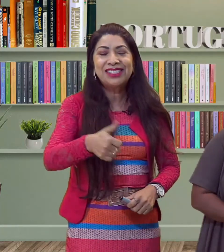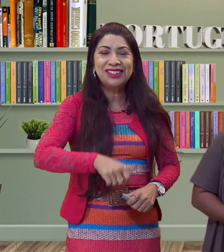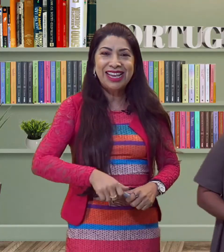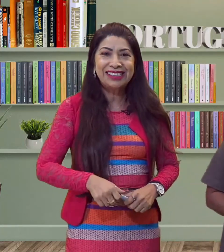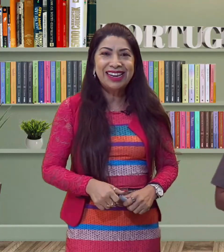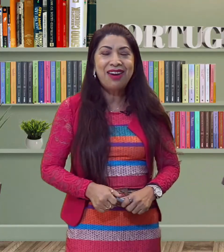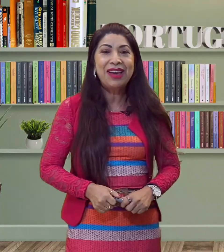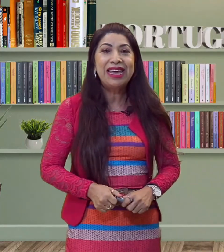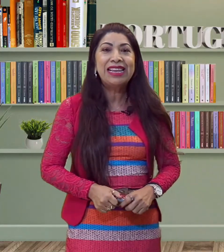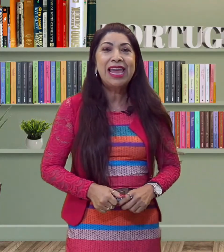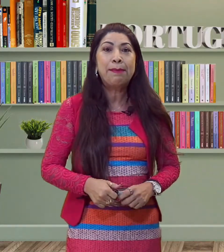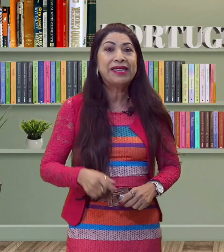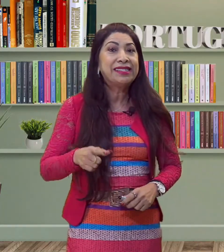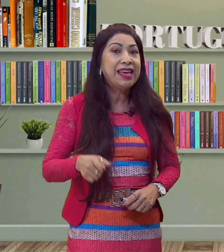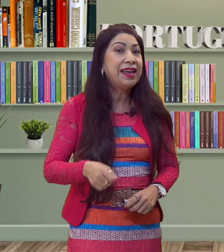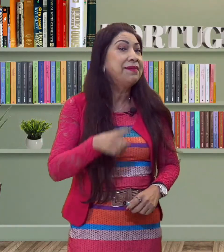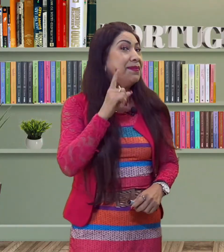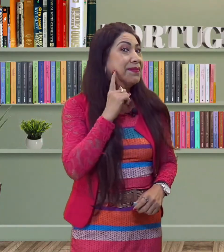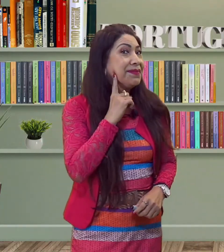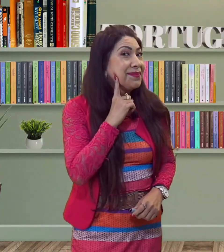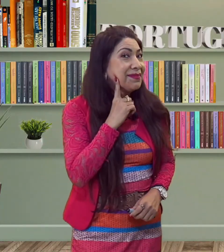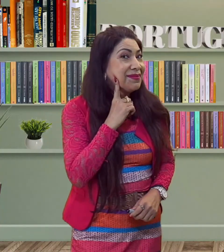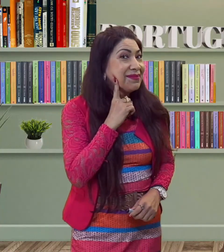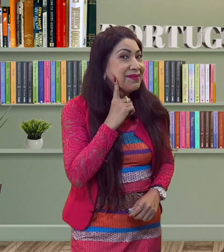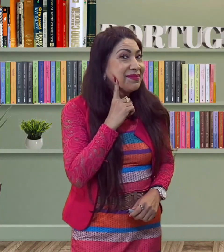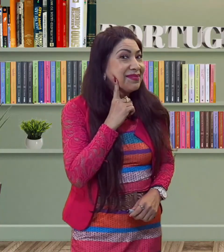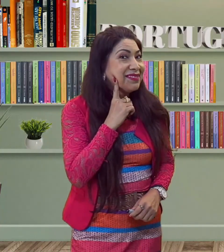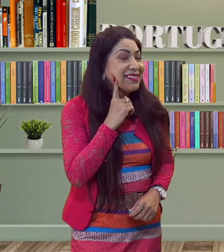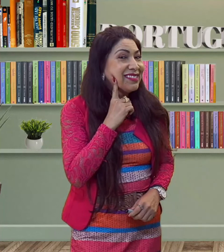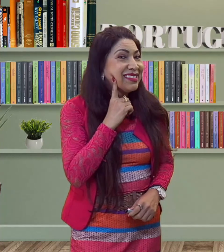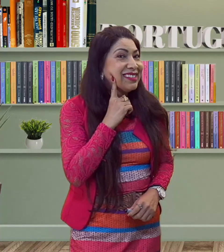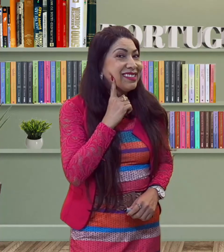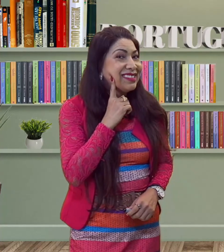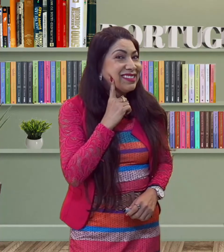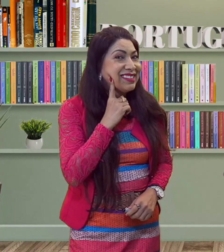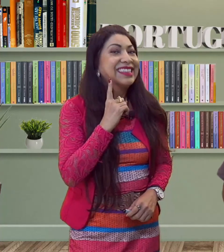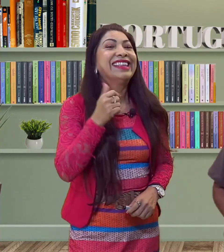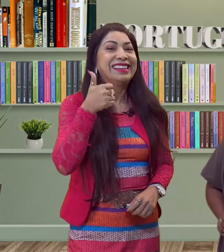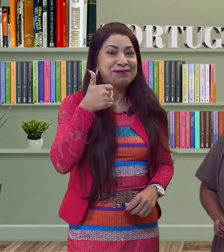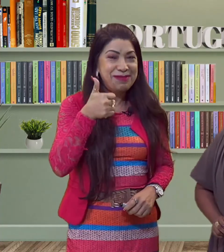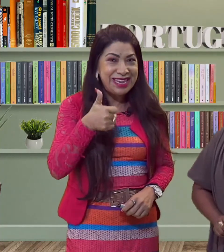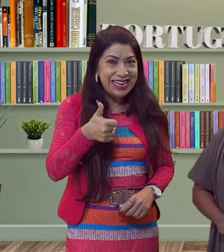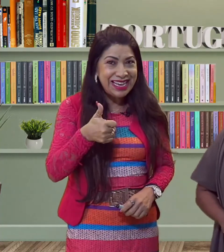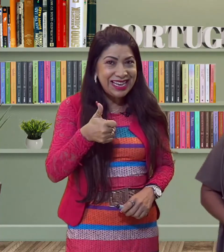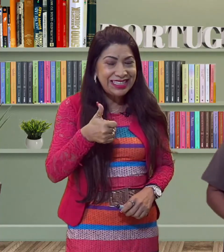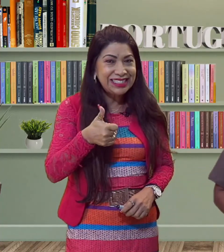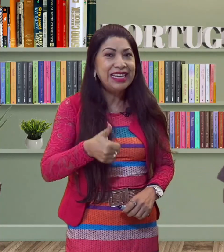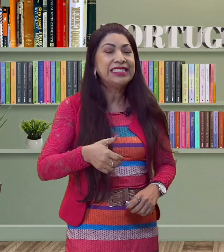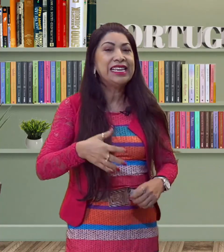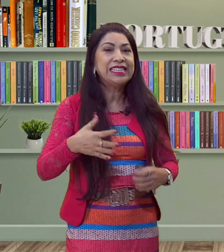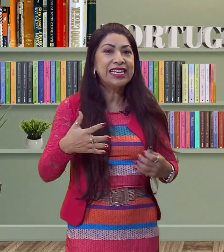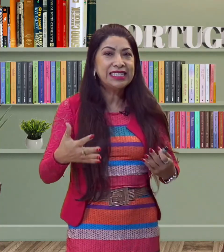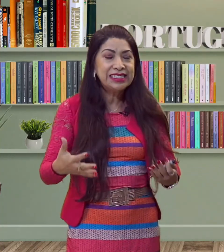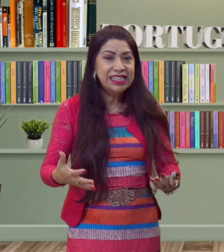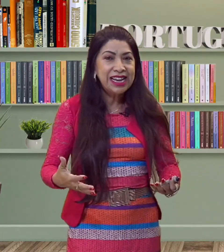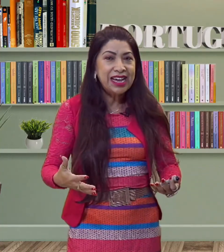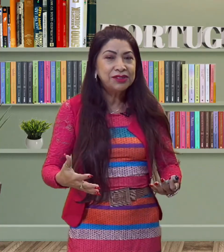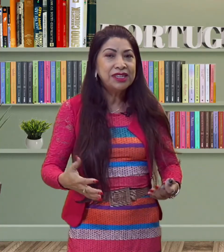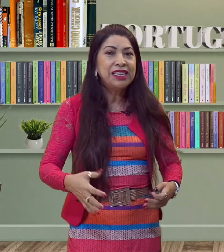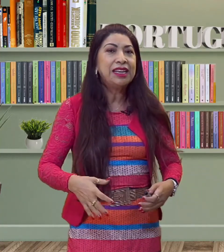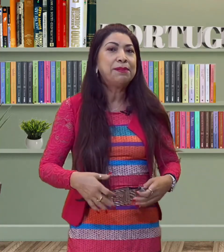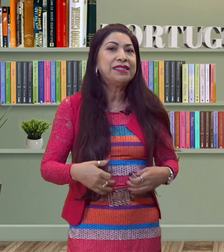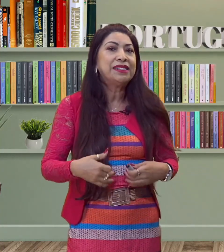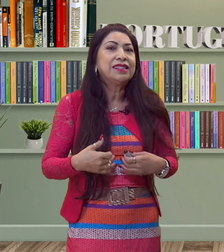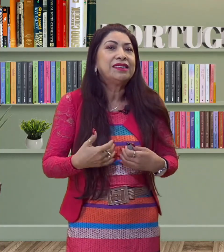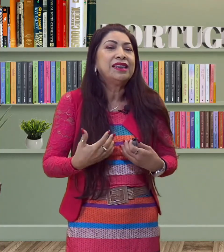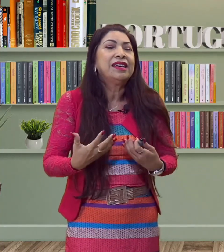Então, o texto teatral, ele é para ser... Dramatizado, encenado. Beleza. E se ele tem que ser